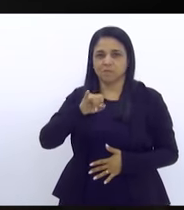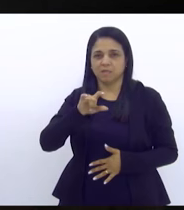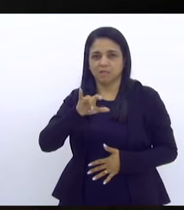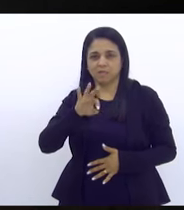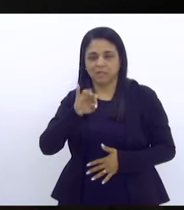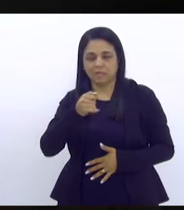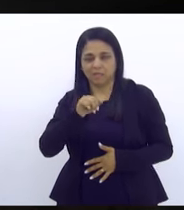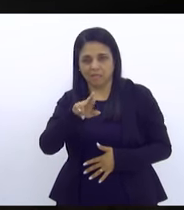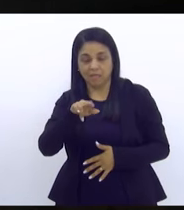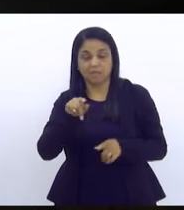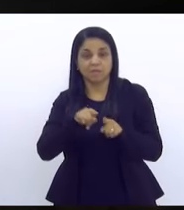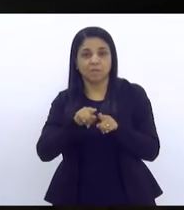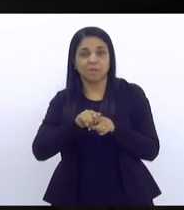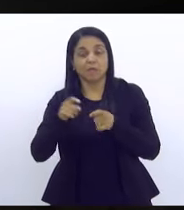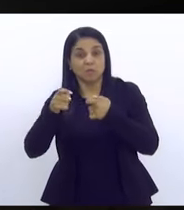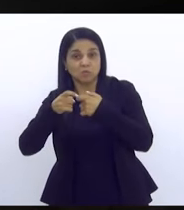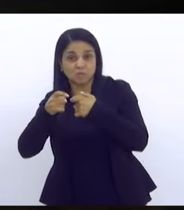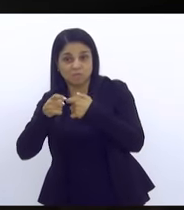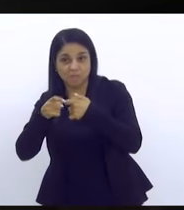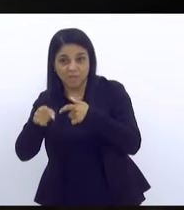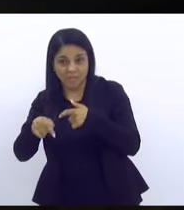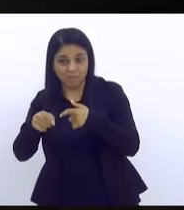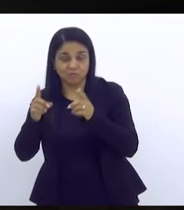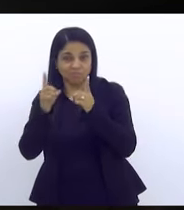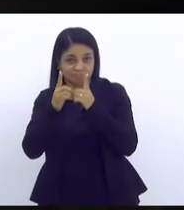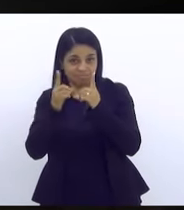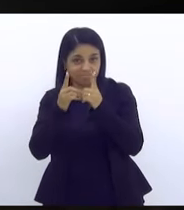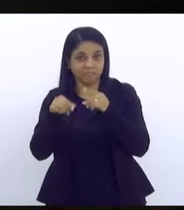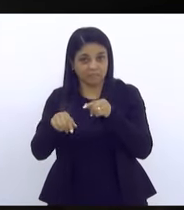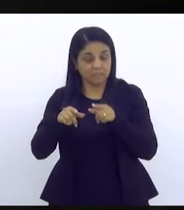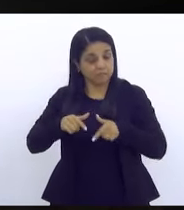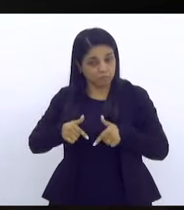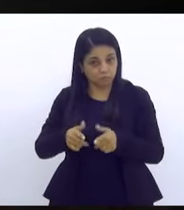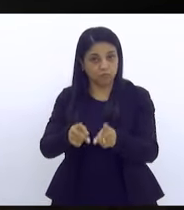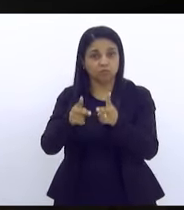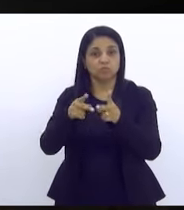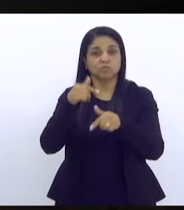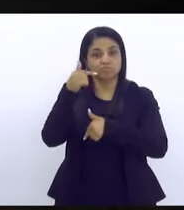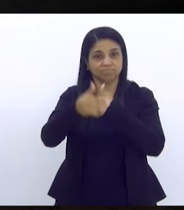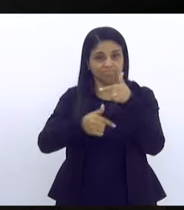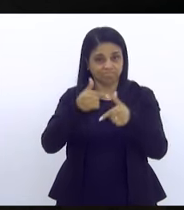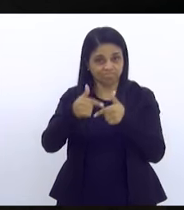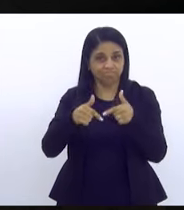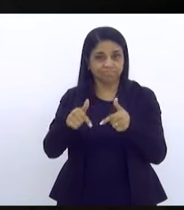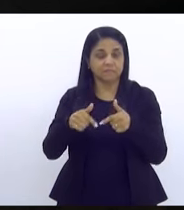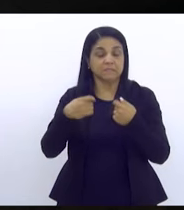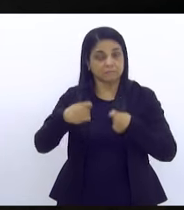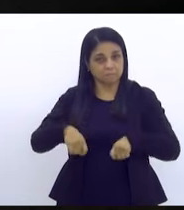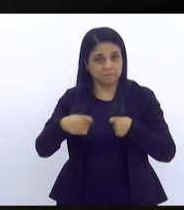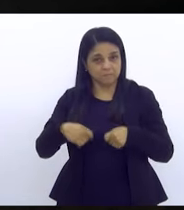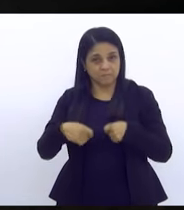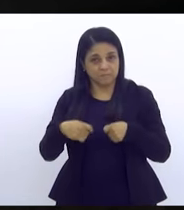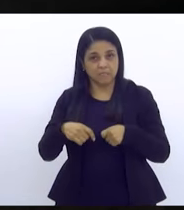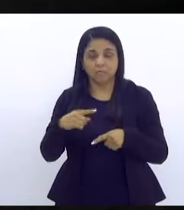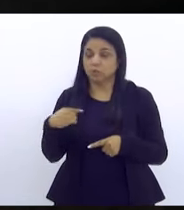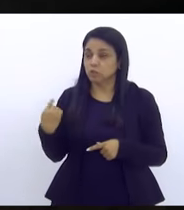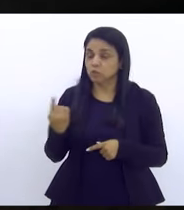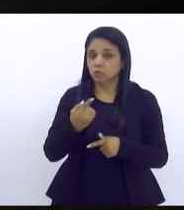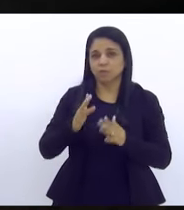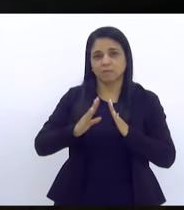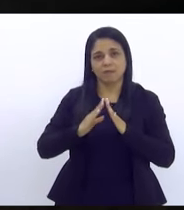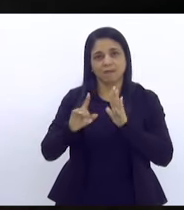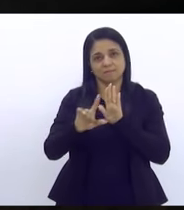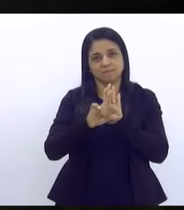o departamento médico, que enquanto nós estamos aqui, eles ficam funcionando para caso alguém precisar, a casa todo um